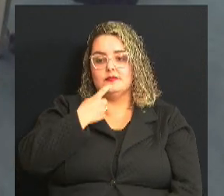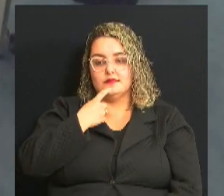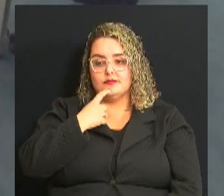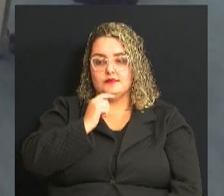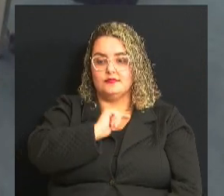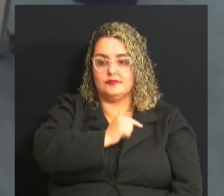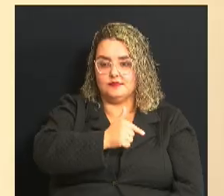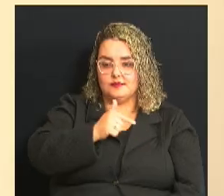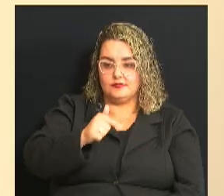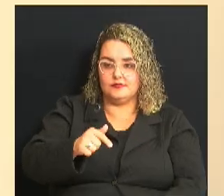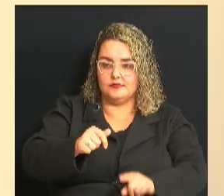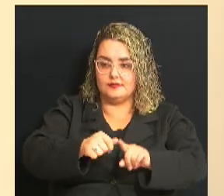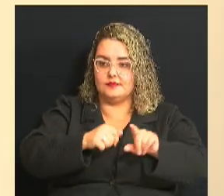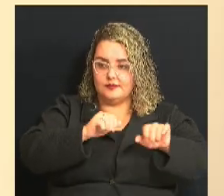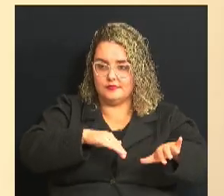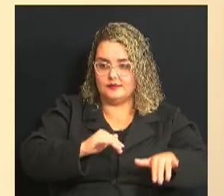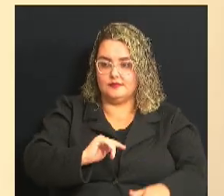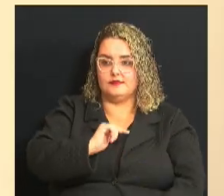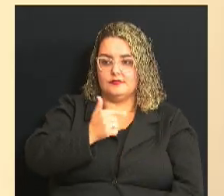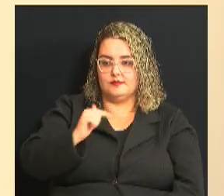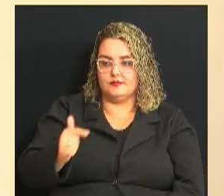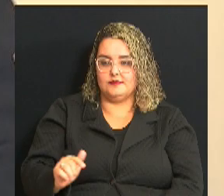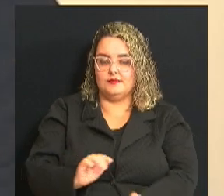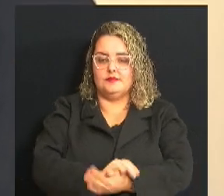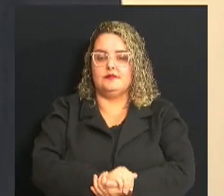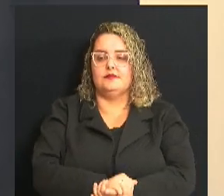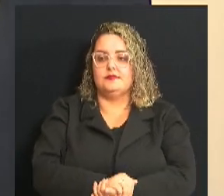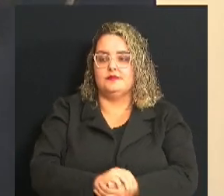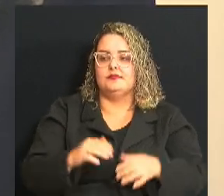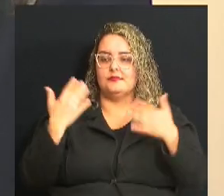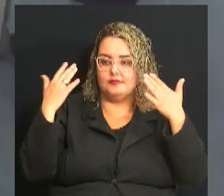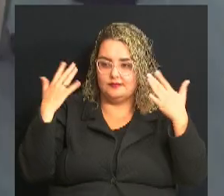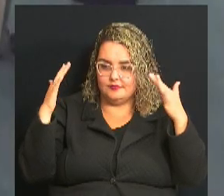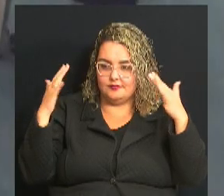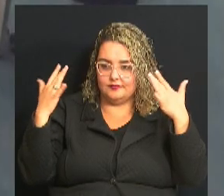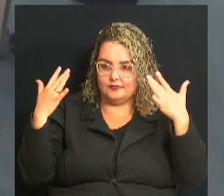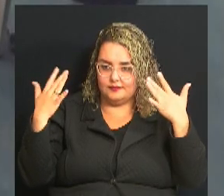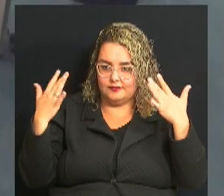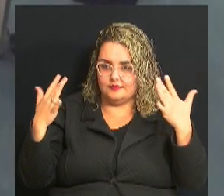27 de setembro de 2022.